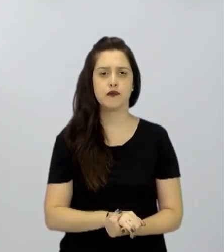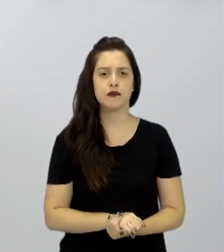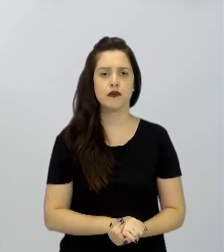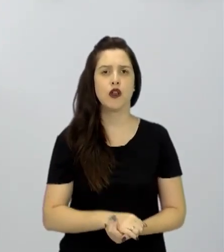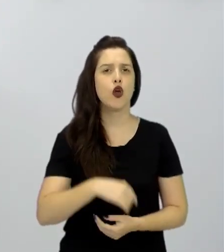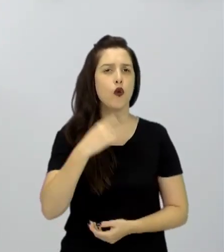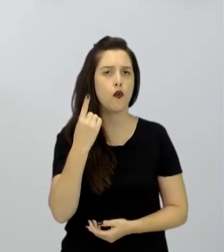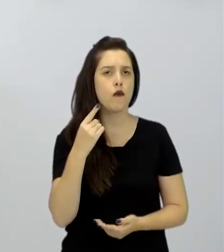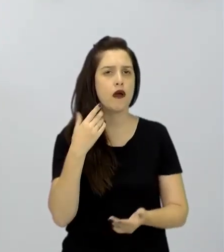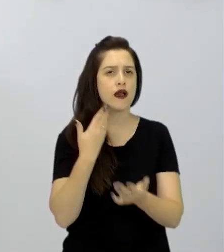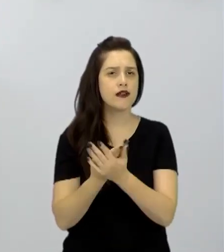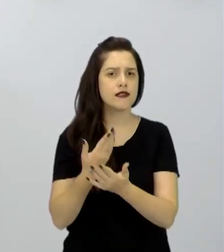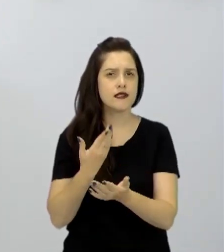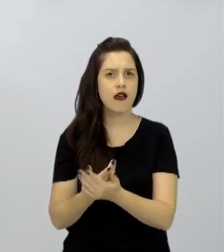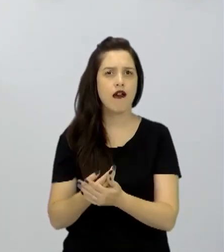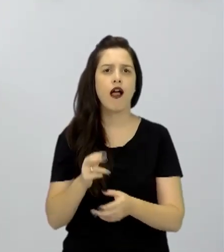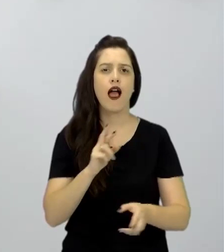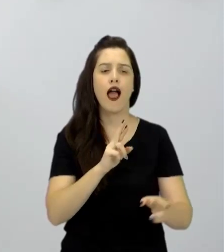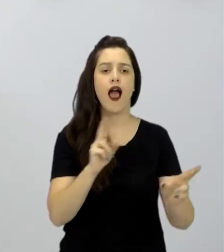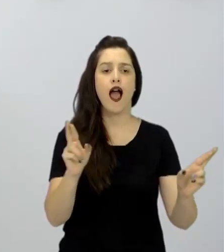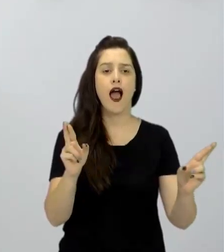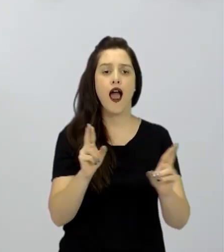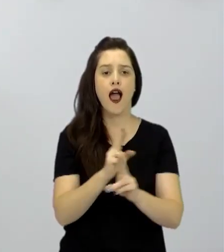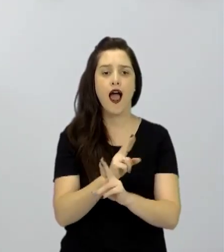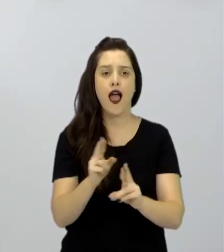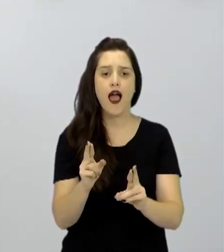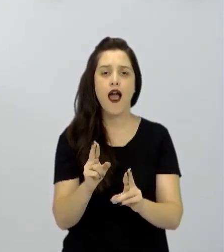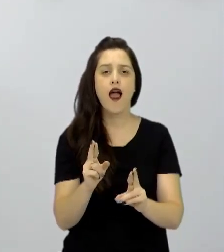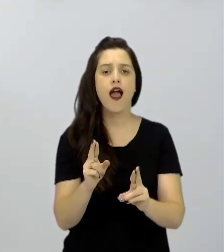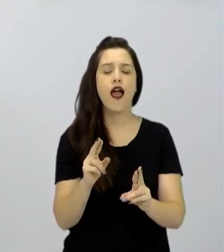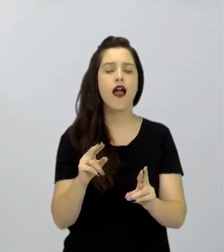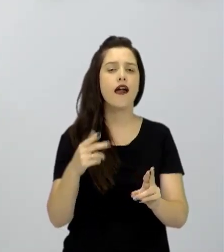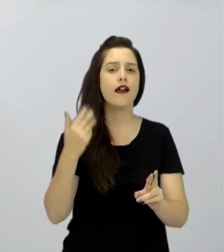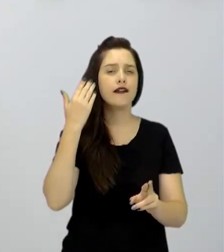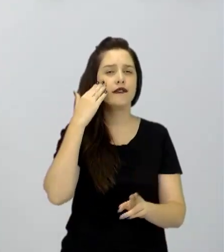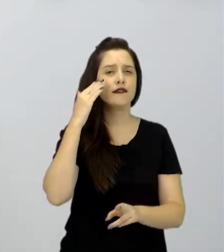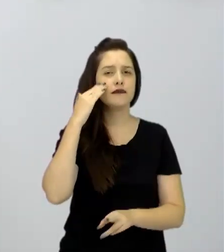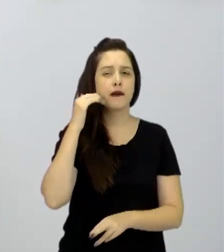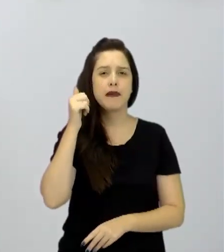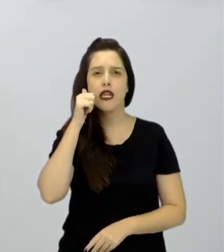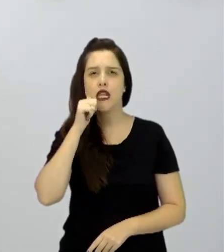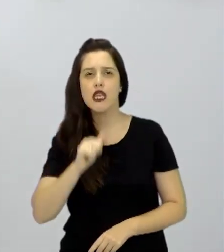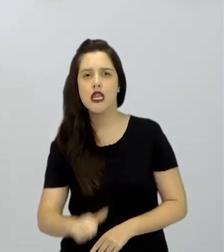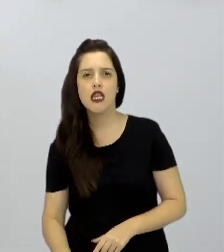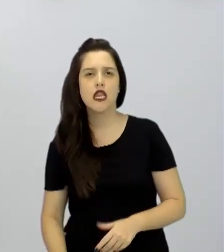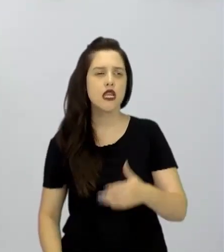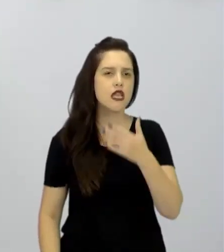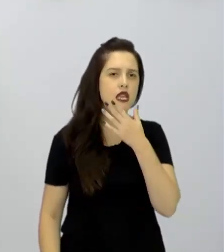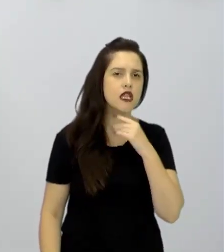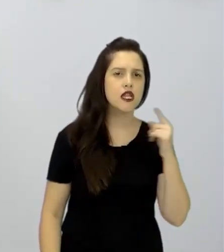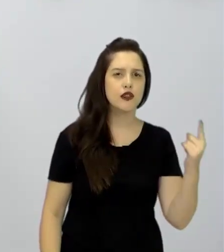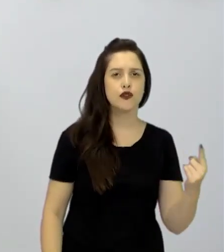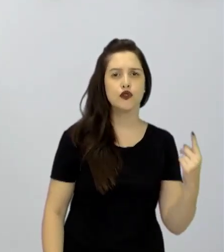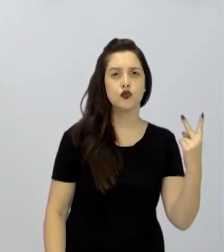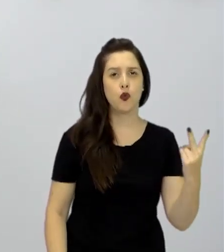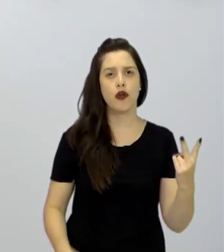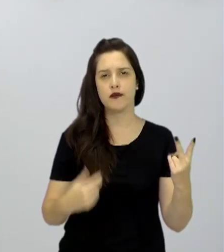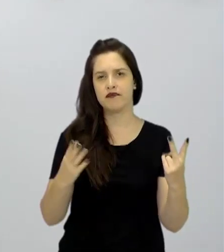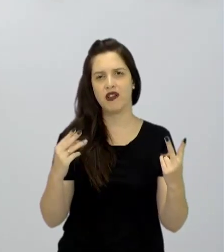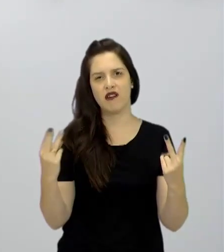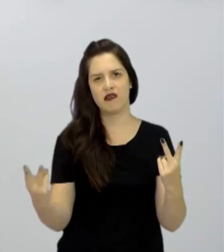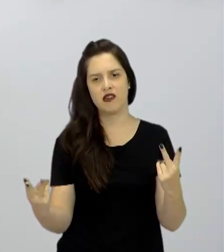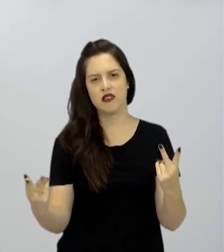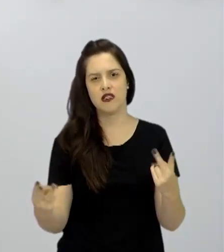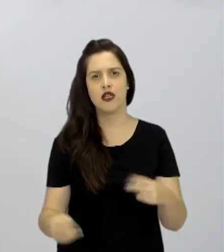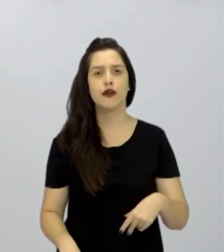numa sala a razão é de meninos para meninas é de 2 para 3, quer dizer o quê? Que eu